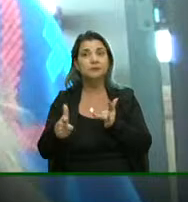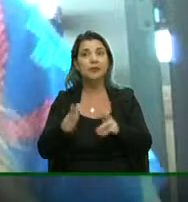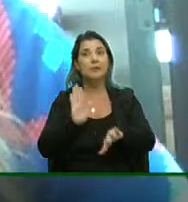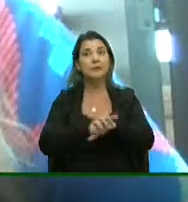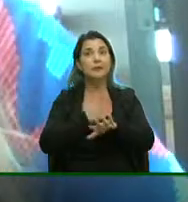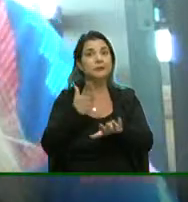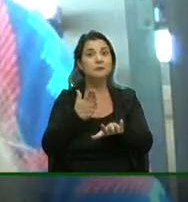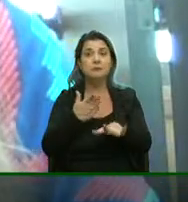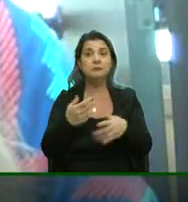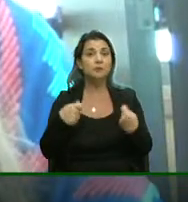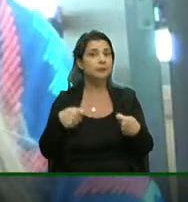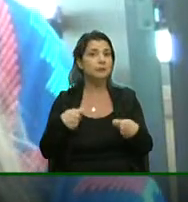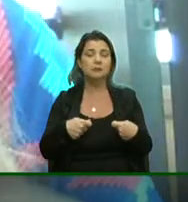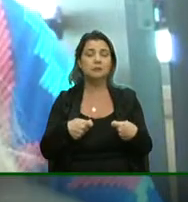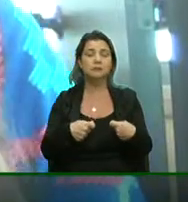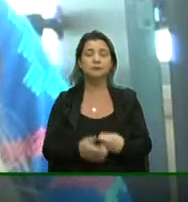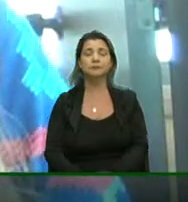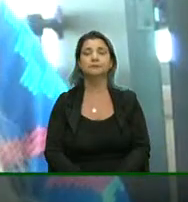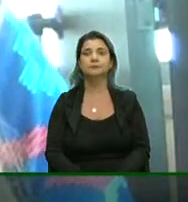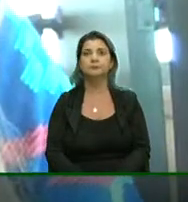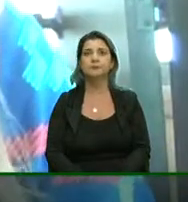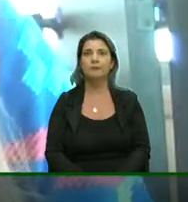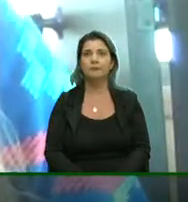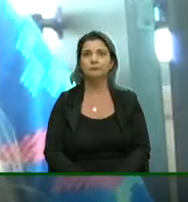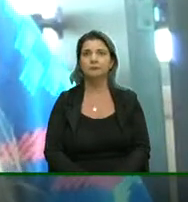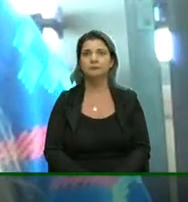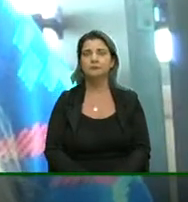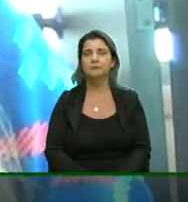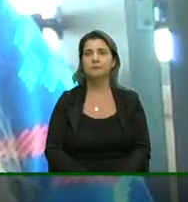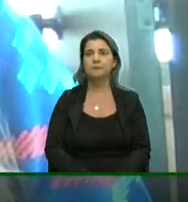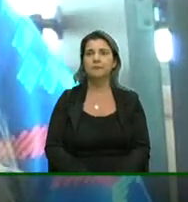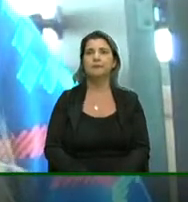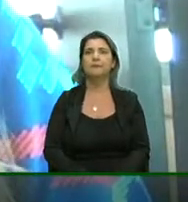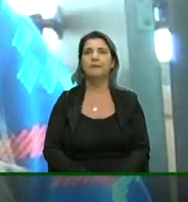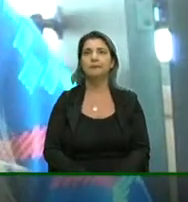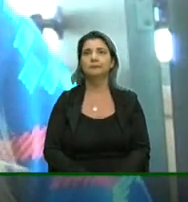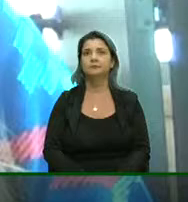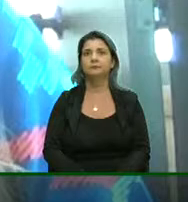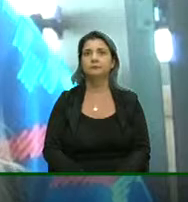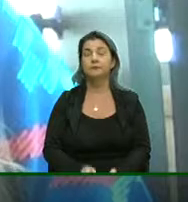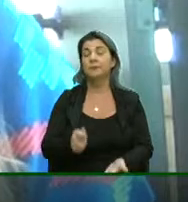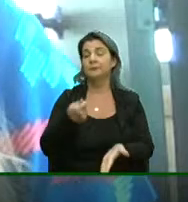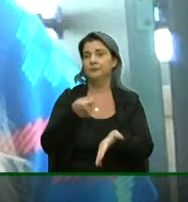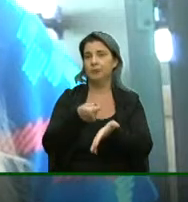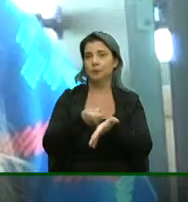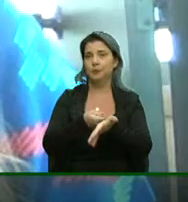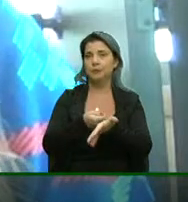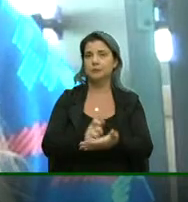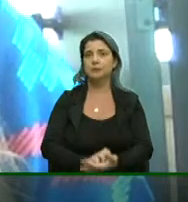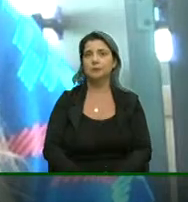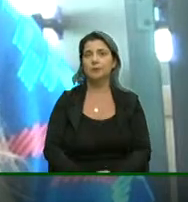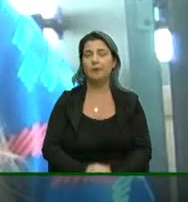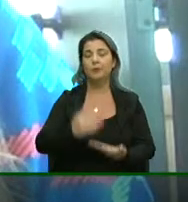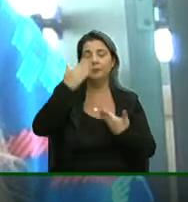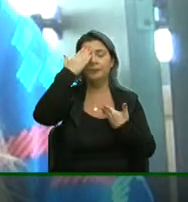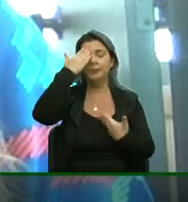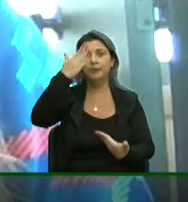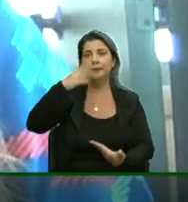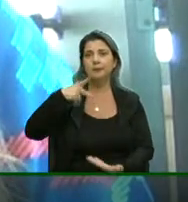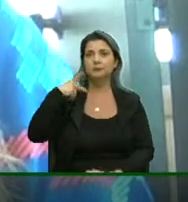serviço, não deve haver mais a cobrança.